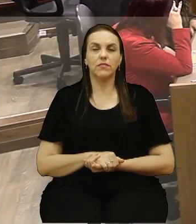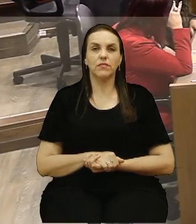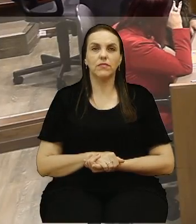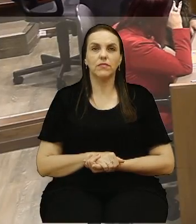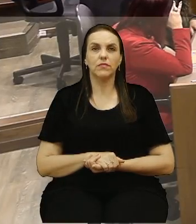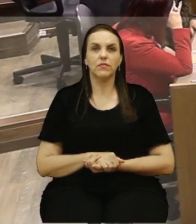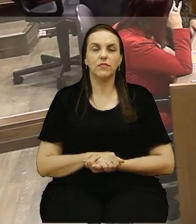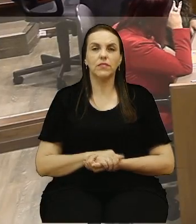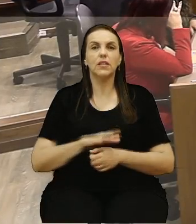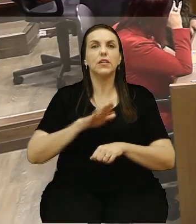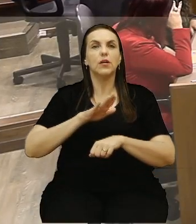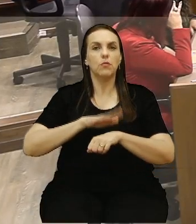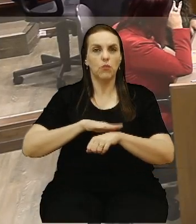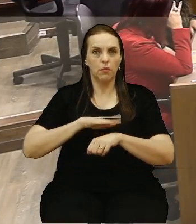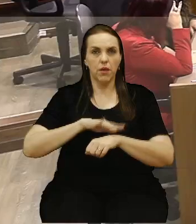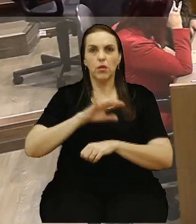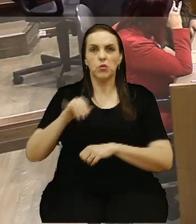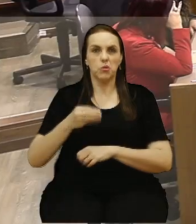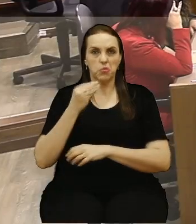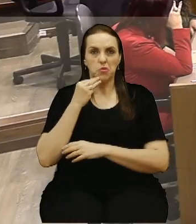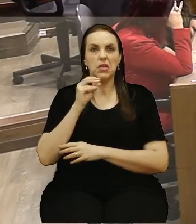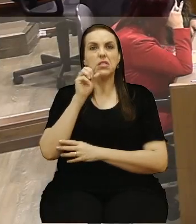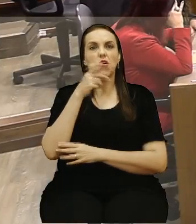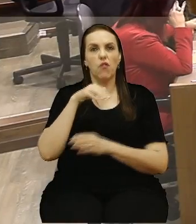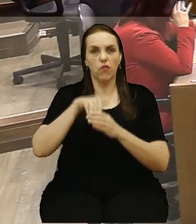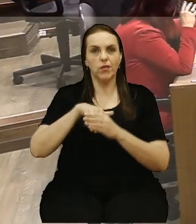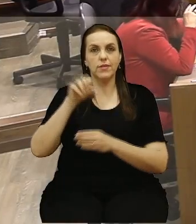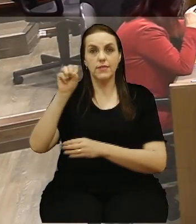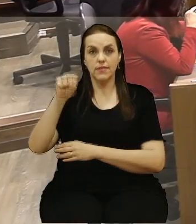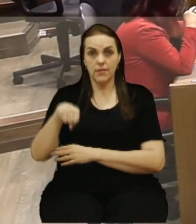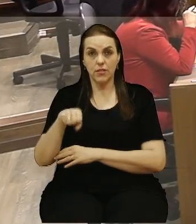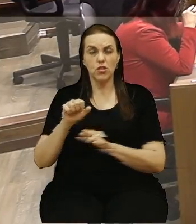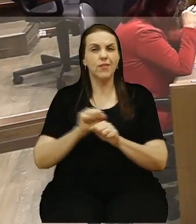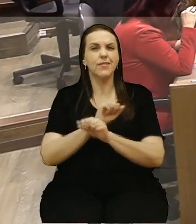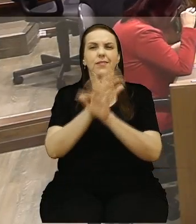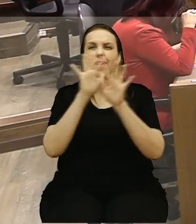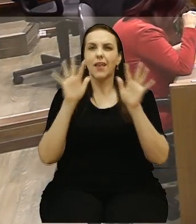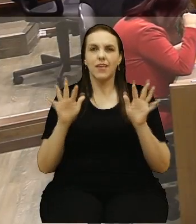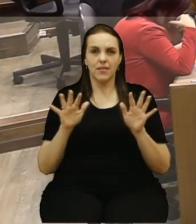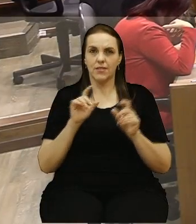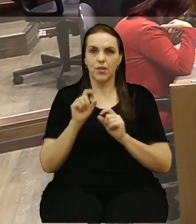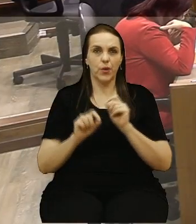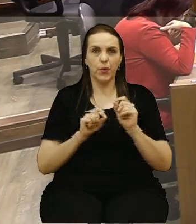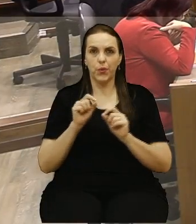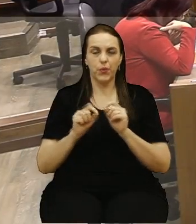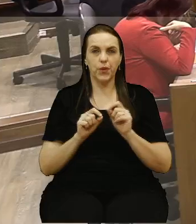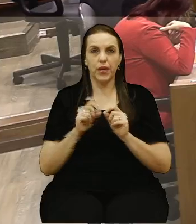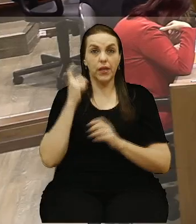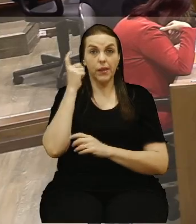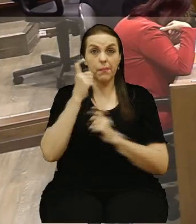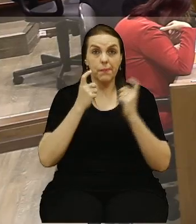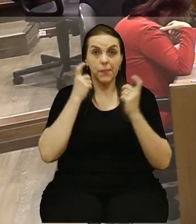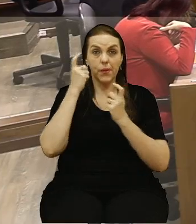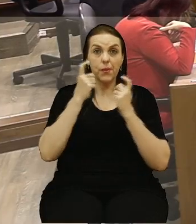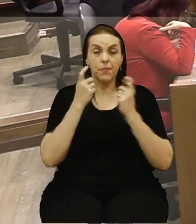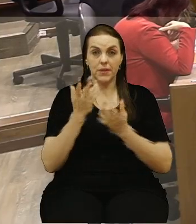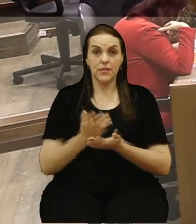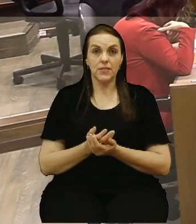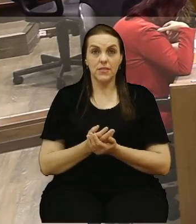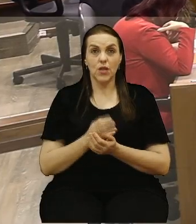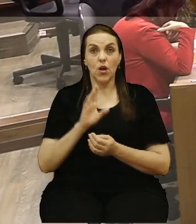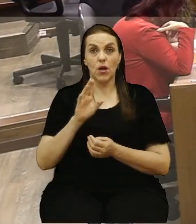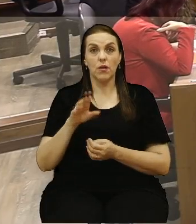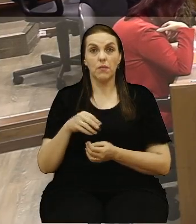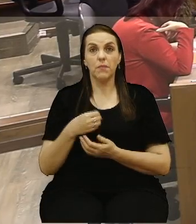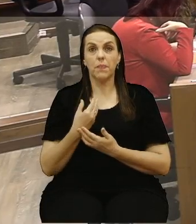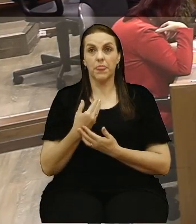Presidente, no momento oportuno eu vou votar sim, mas eu queria só esclarecer uma situação que me preocupa significativamente, foi me encaminhada pelo